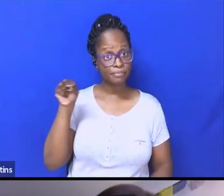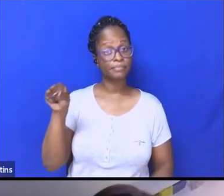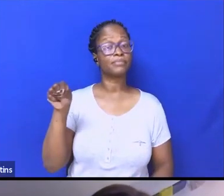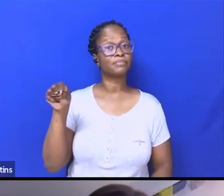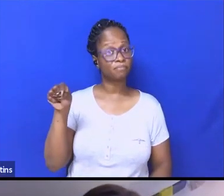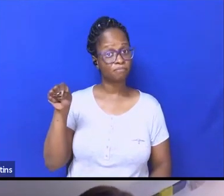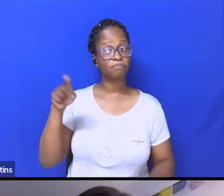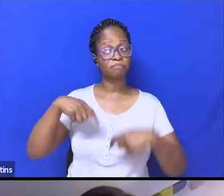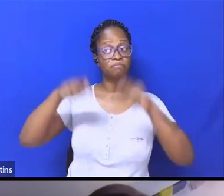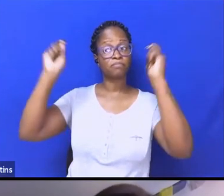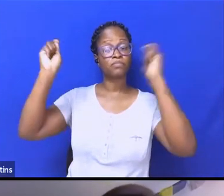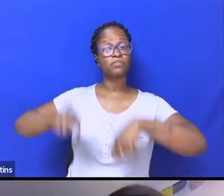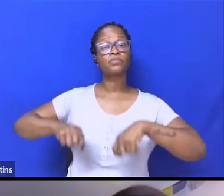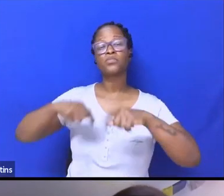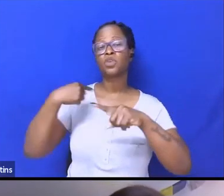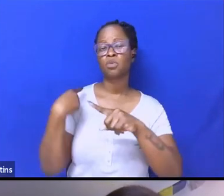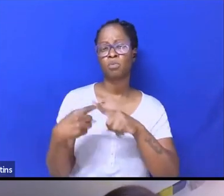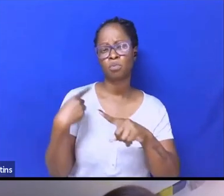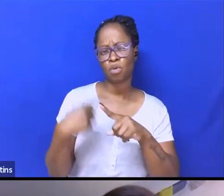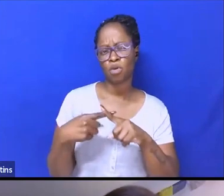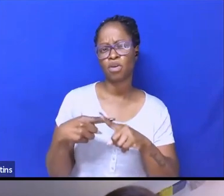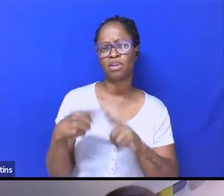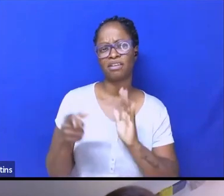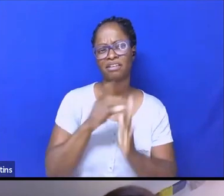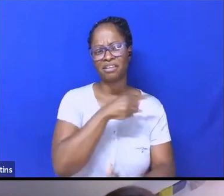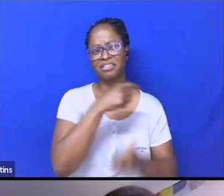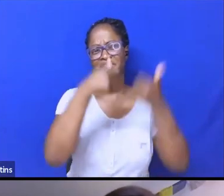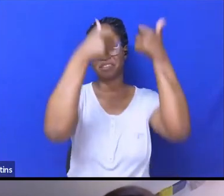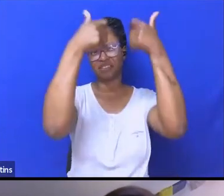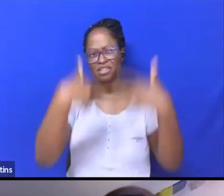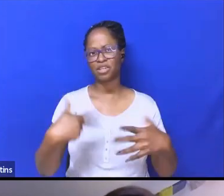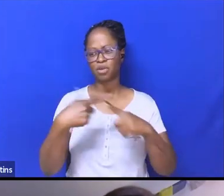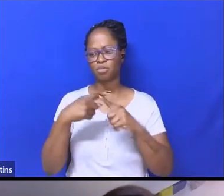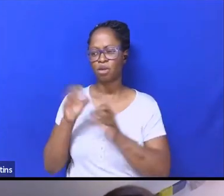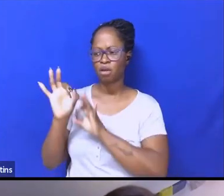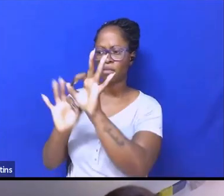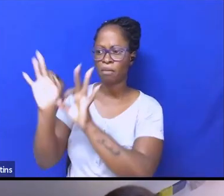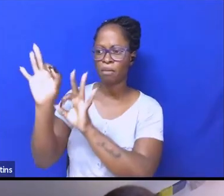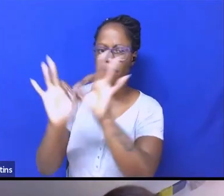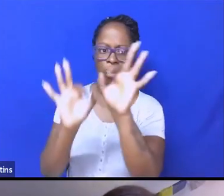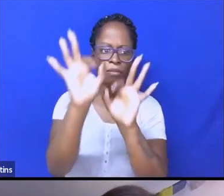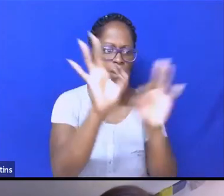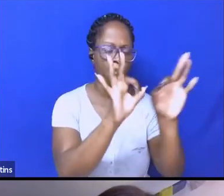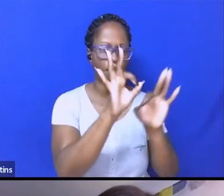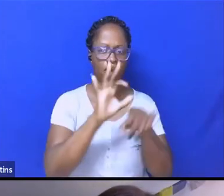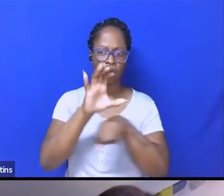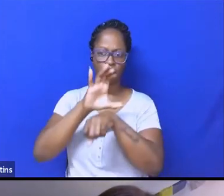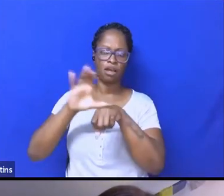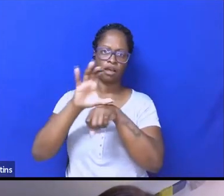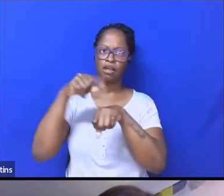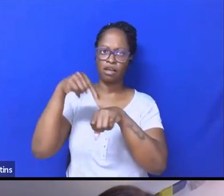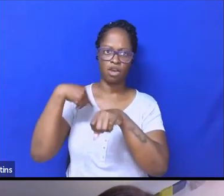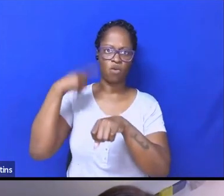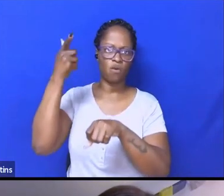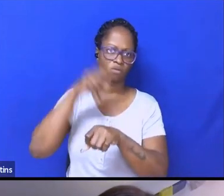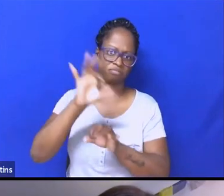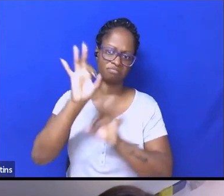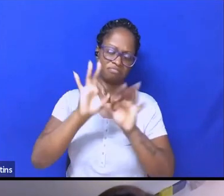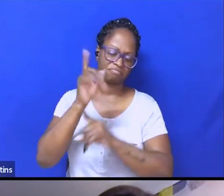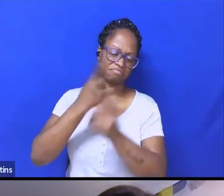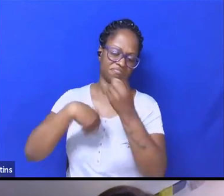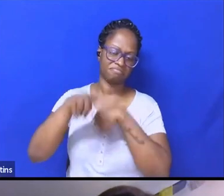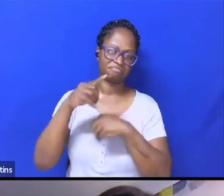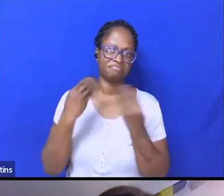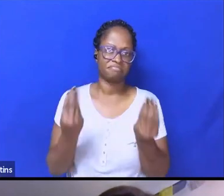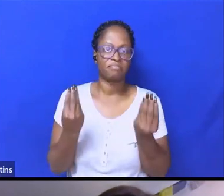mencionava Amaya por a composição do órgão da convenção constitucional não somente em termos de que é